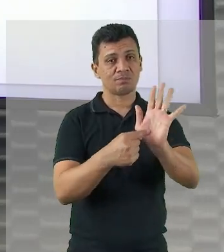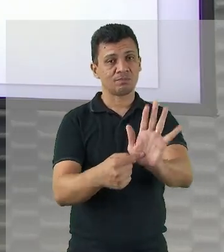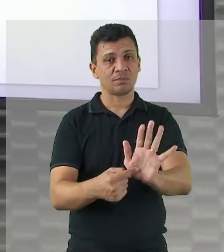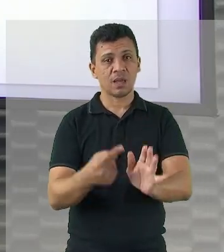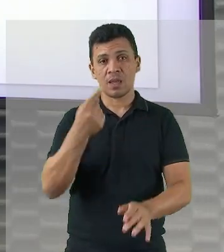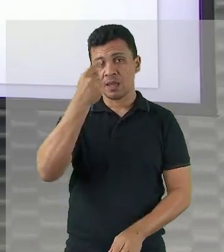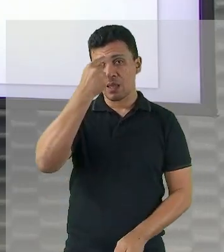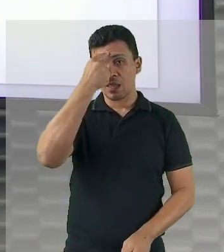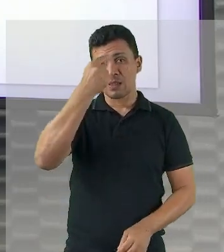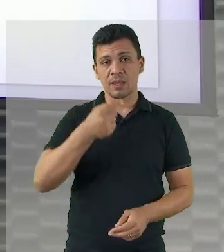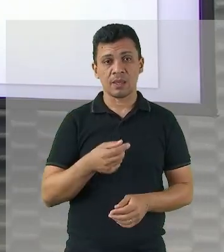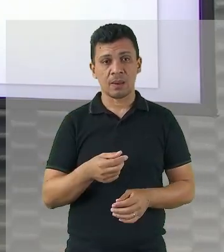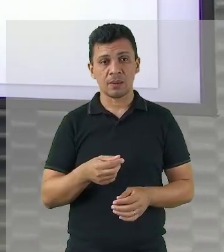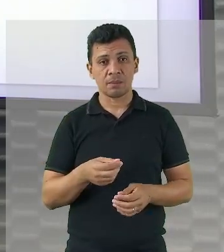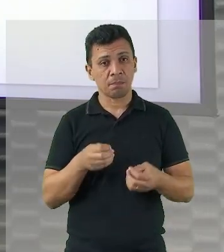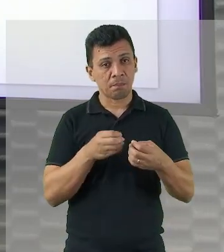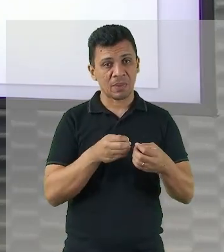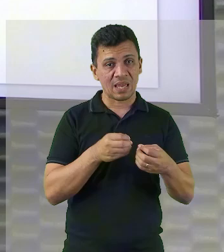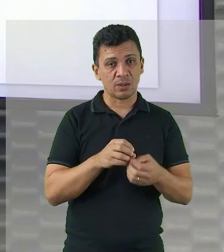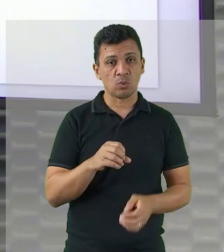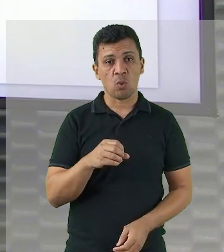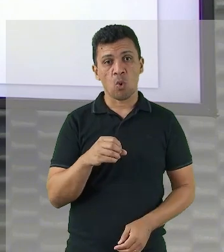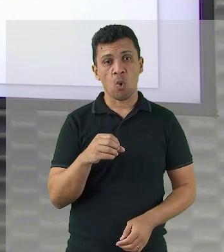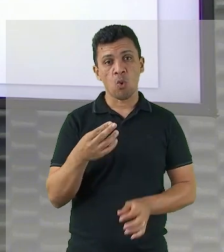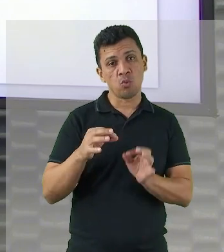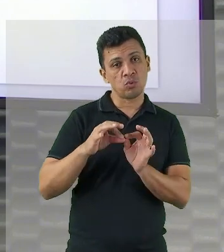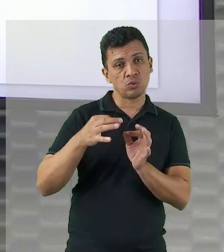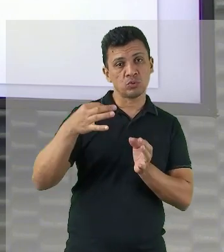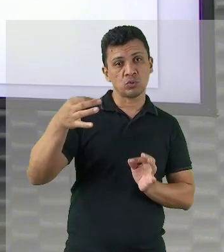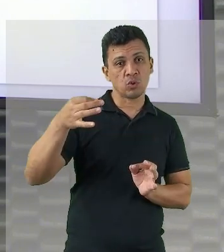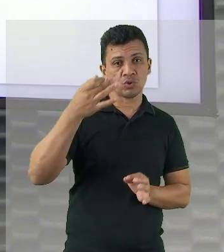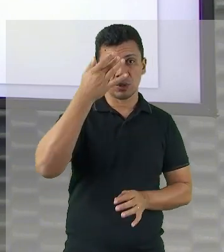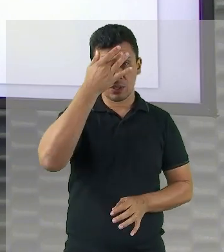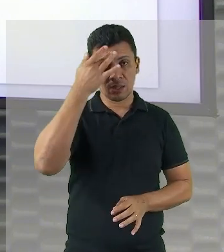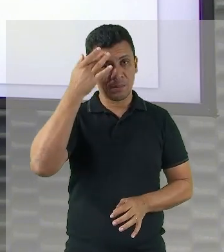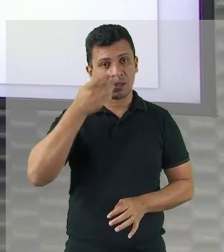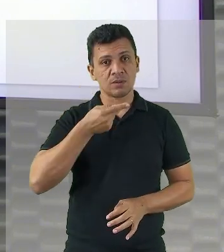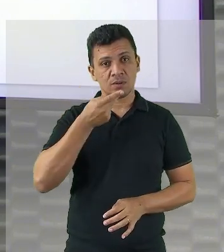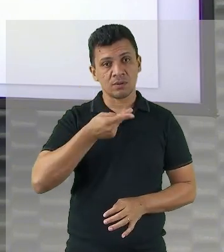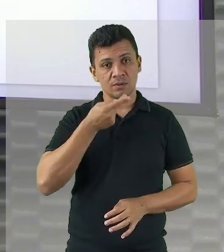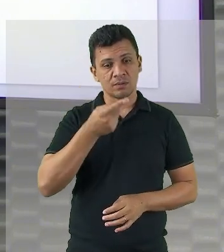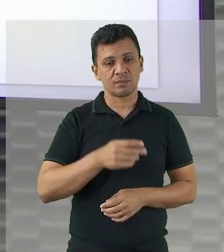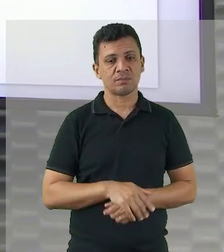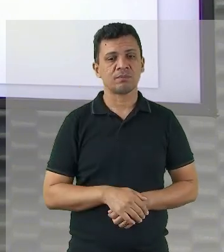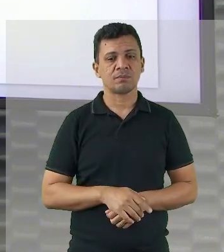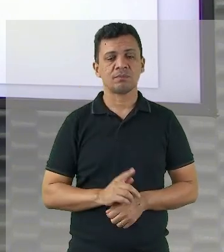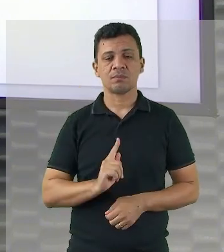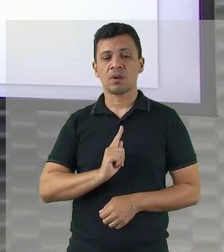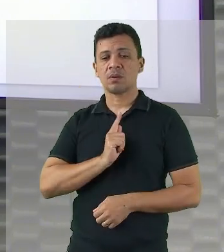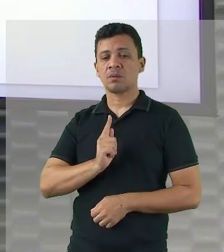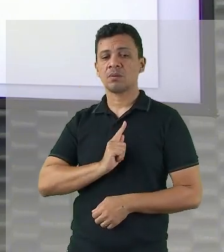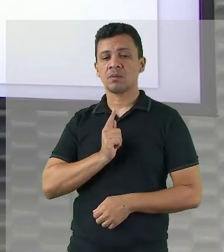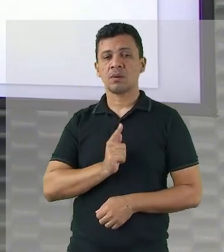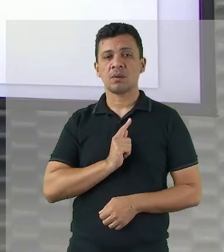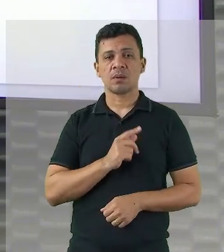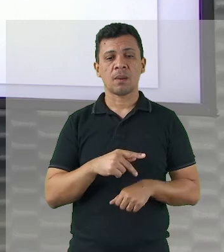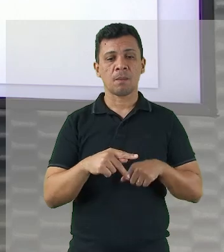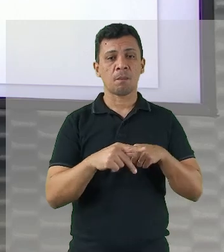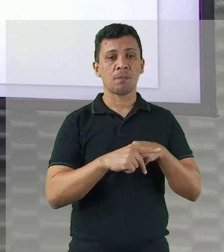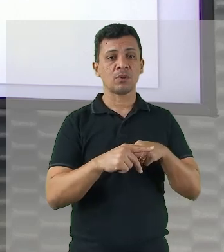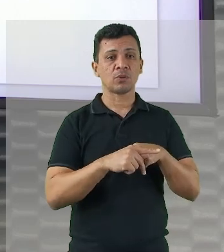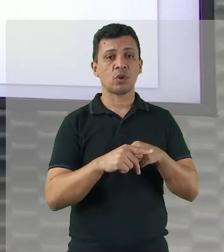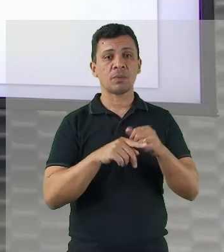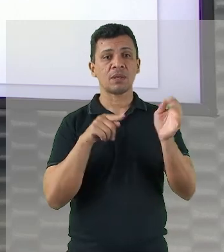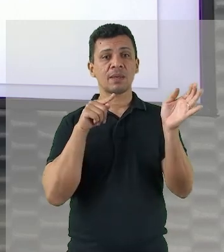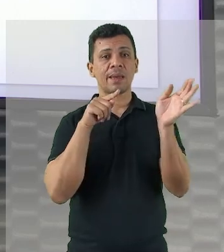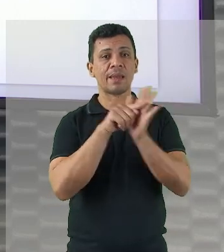de coisas que estão longe ou perto do emissor. Outro elemento gramatical é o uso do pronome